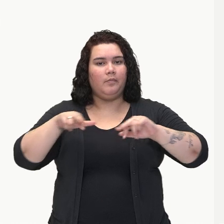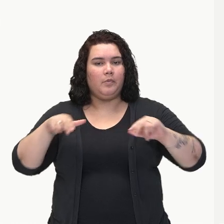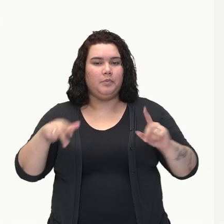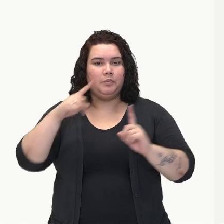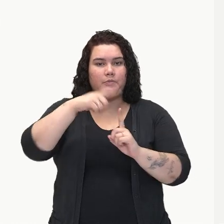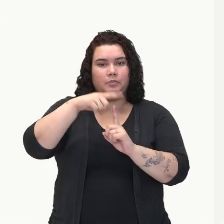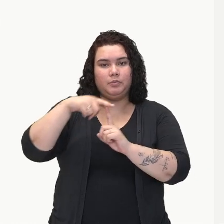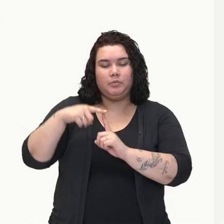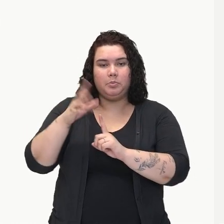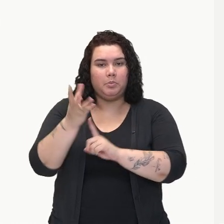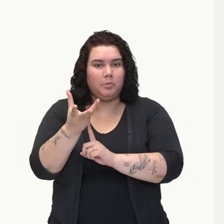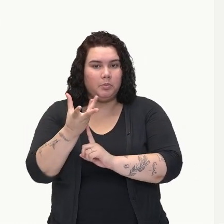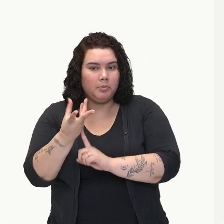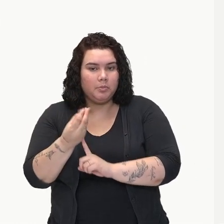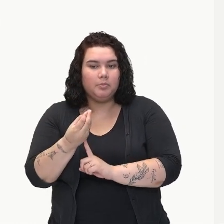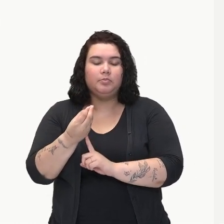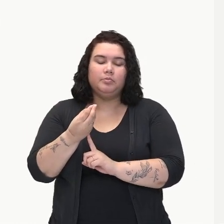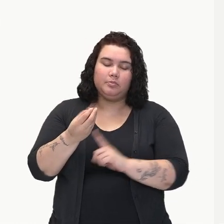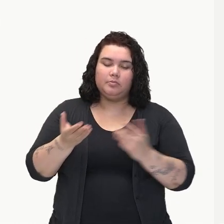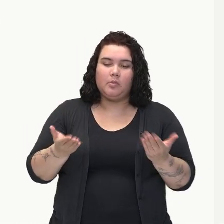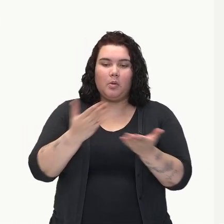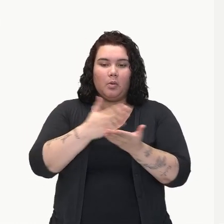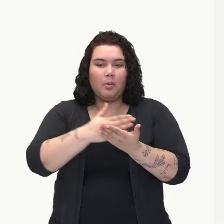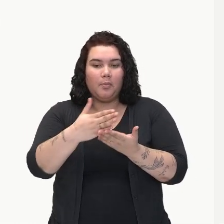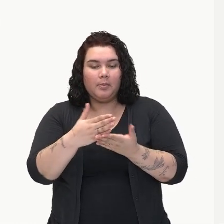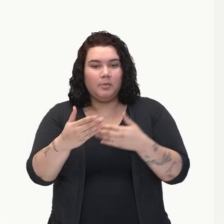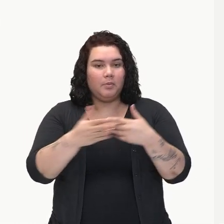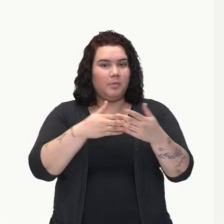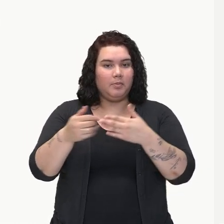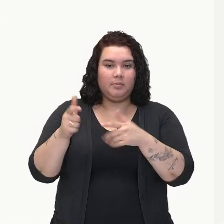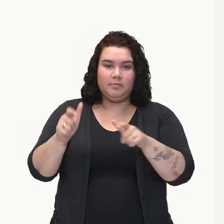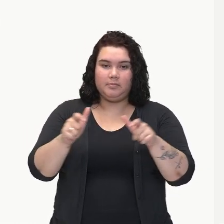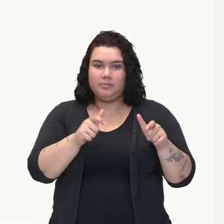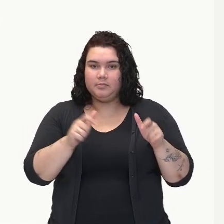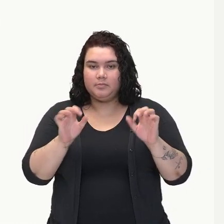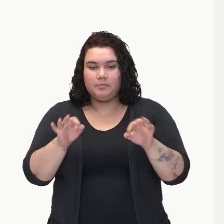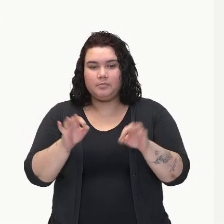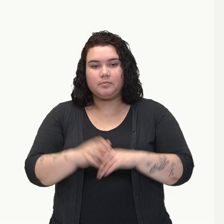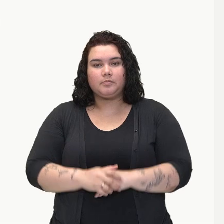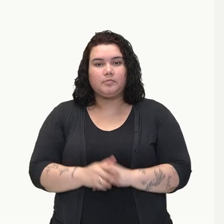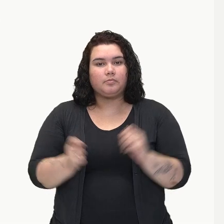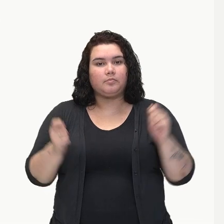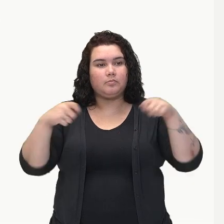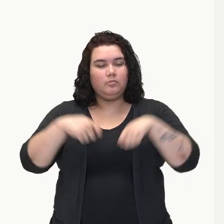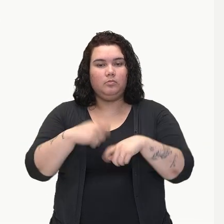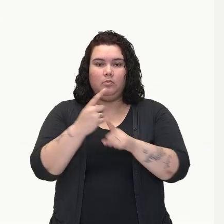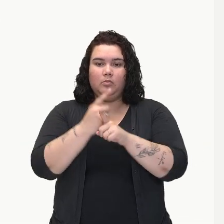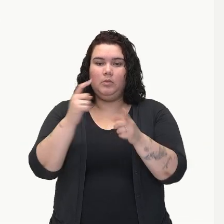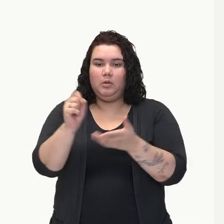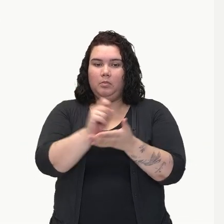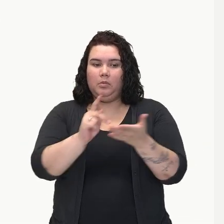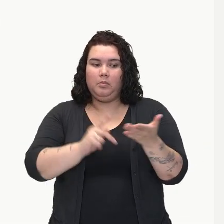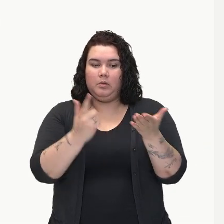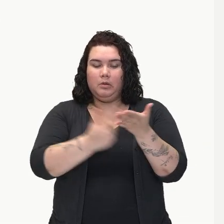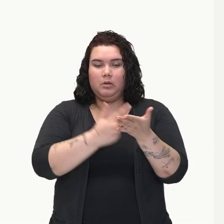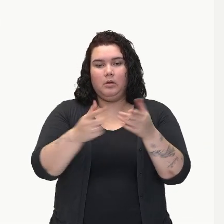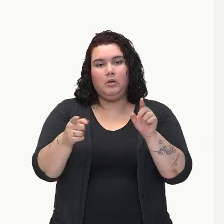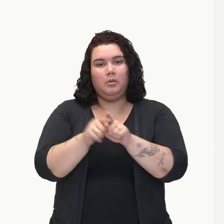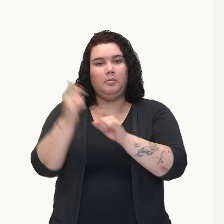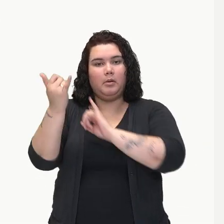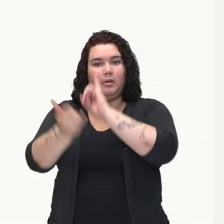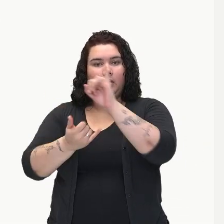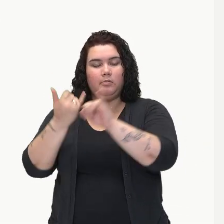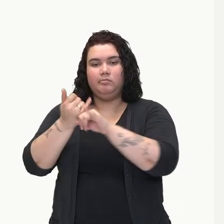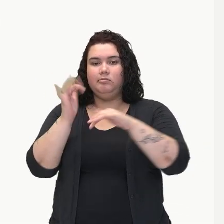de arte e pode-se começar de qualquer lugar, não é verdade? É possível encontrar poemas não somente em livros, mas também na internet, nas